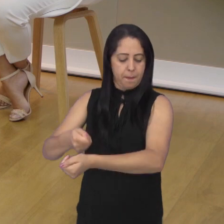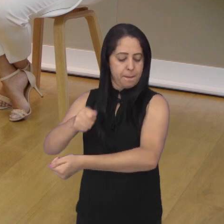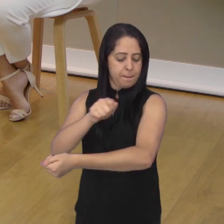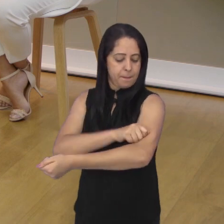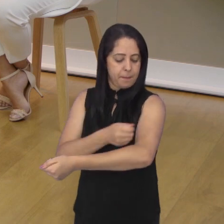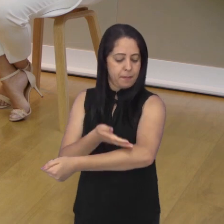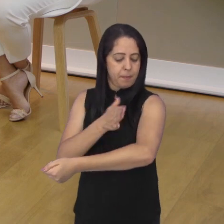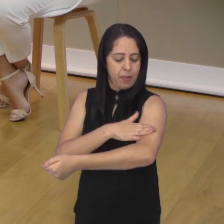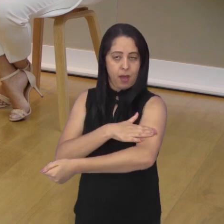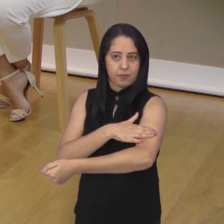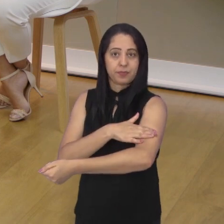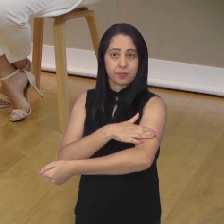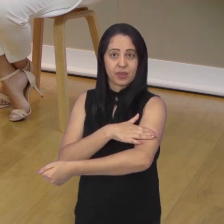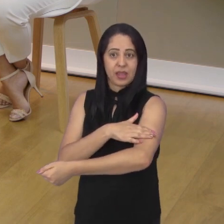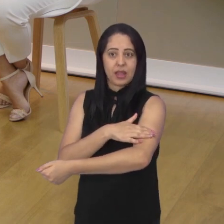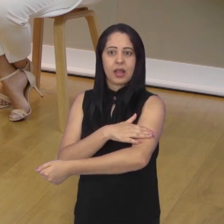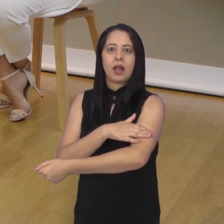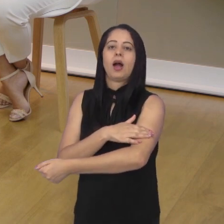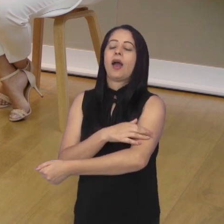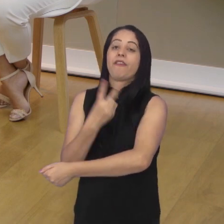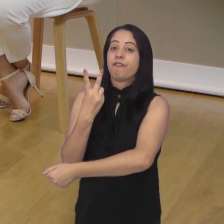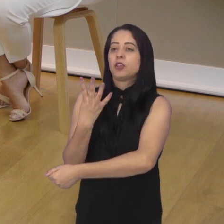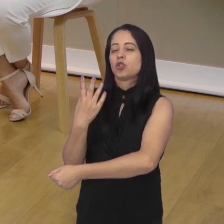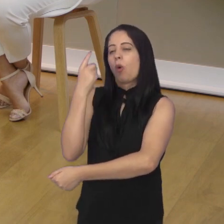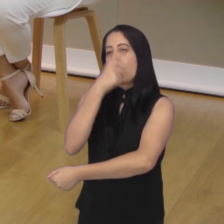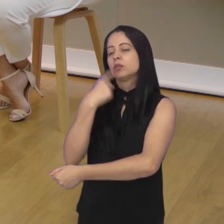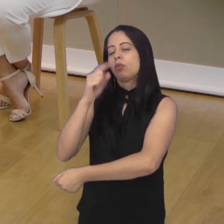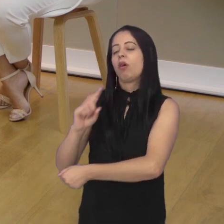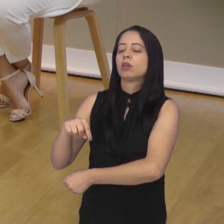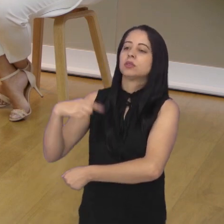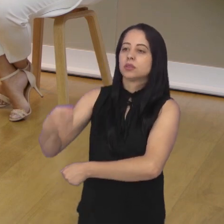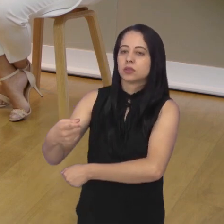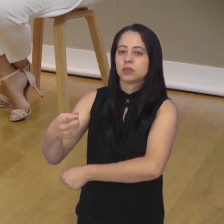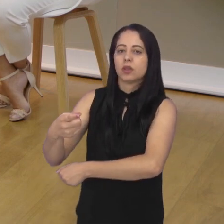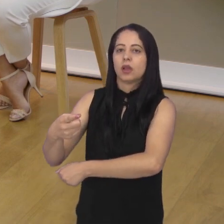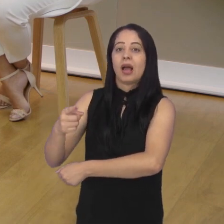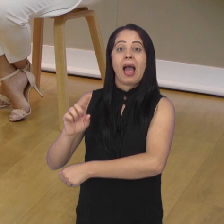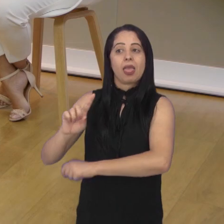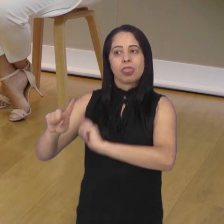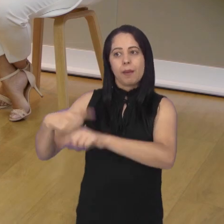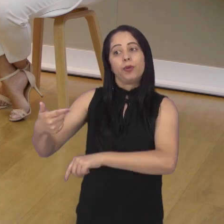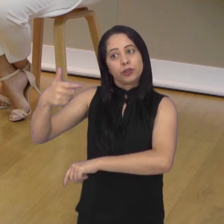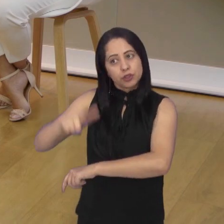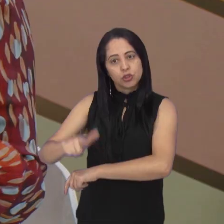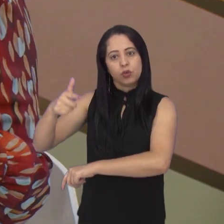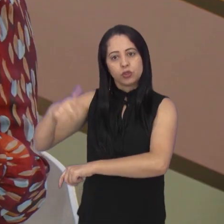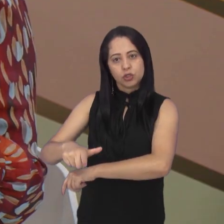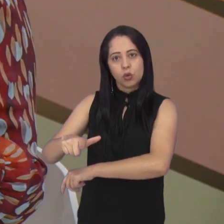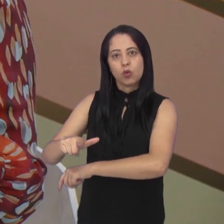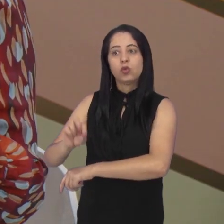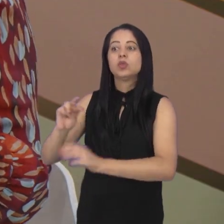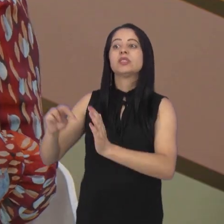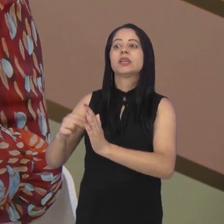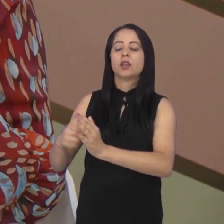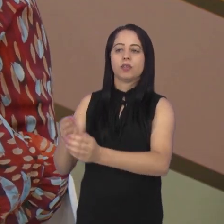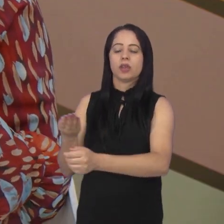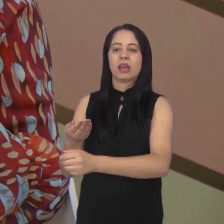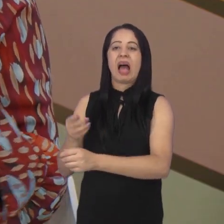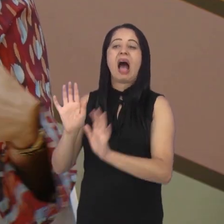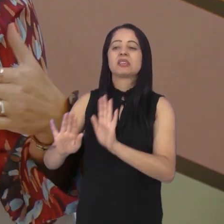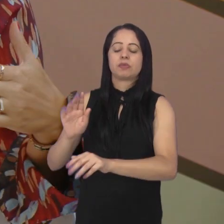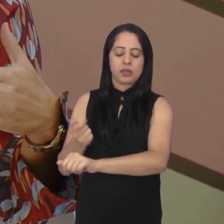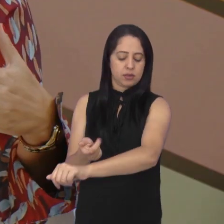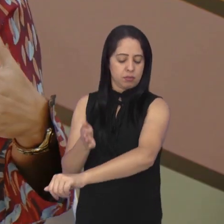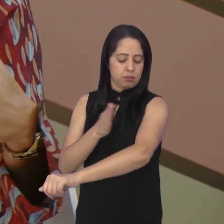uns 48 horas e volta para fazer uma leitura. Aí ele vai para casa de novo e volta para fazer a segunda leitura. Então, o teste tardio, às vezes ele